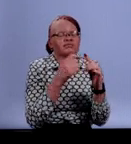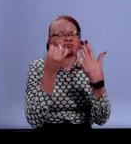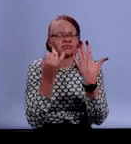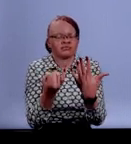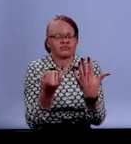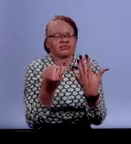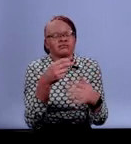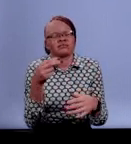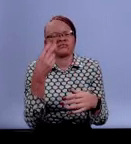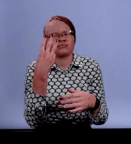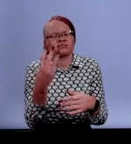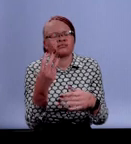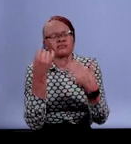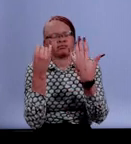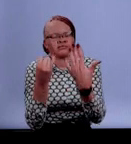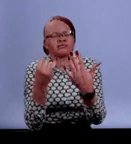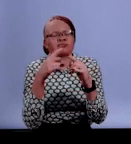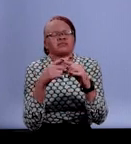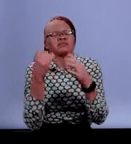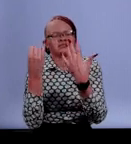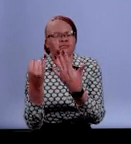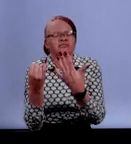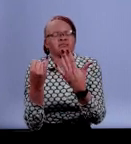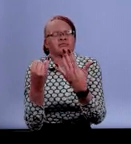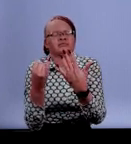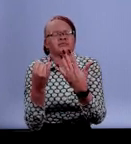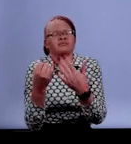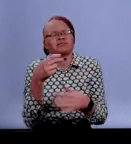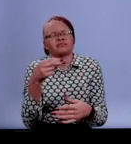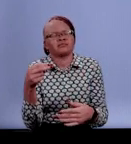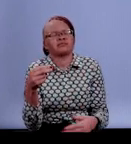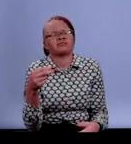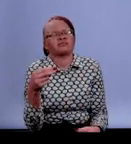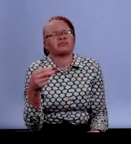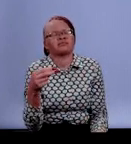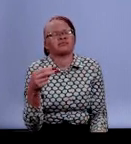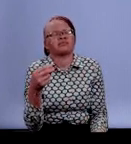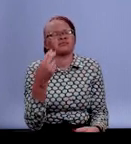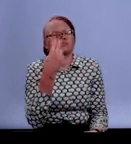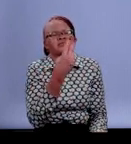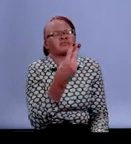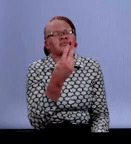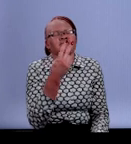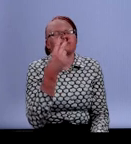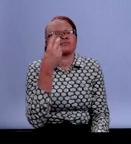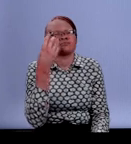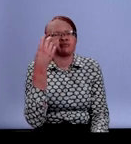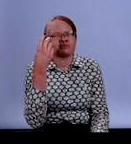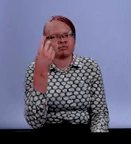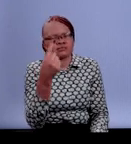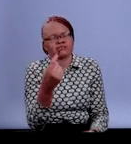x 6 da 36x 6:36 X6 da